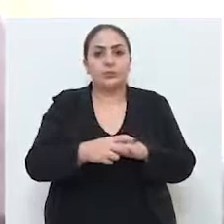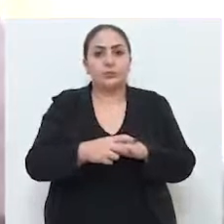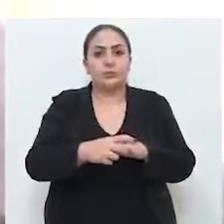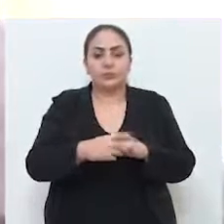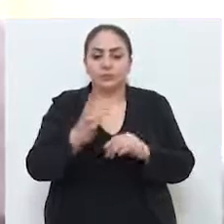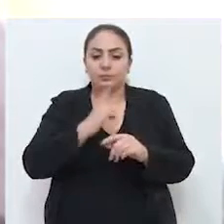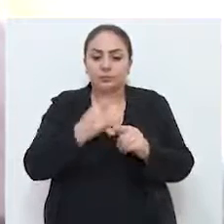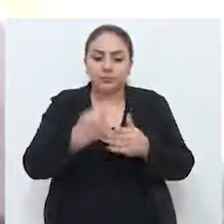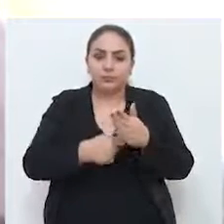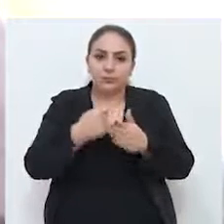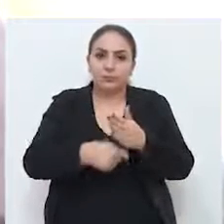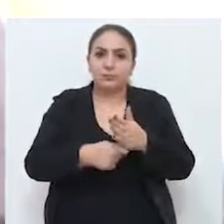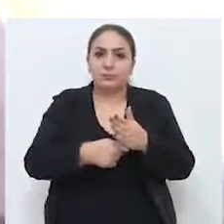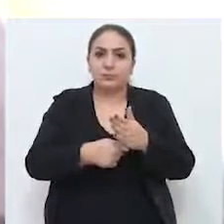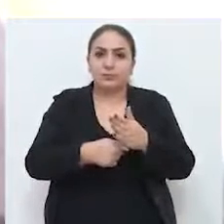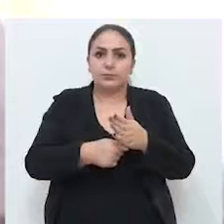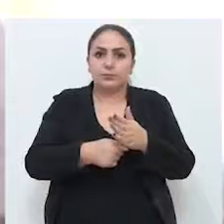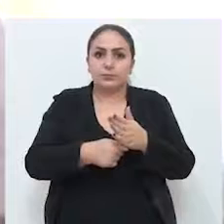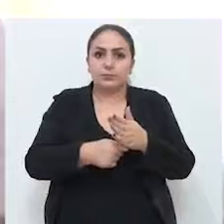busca